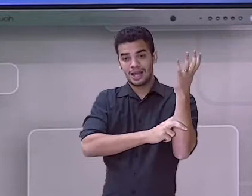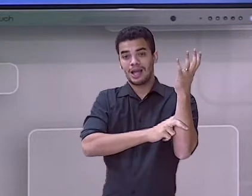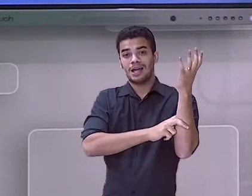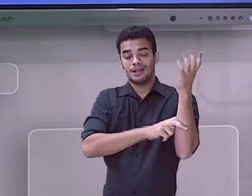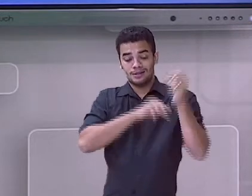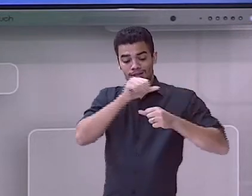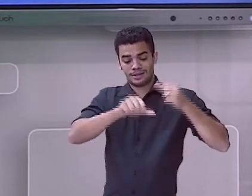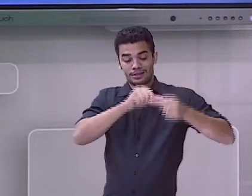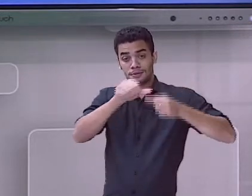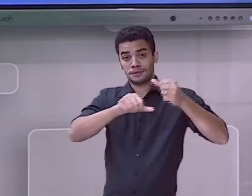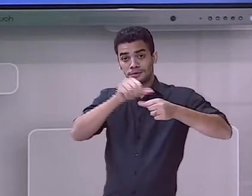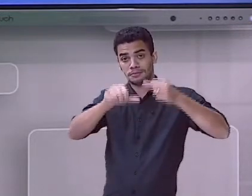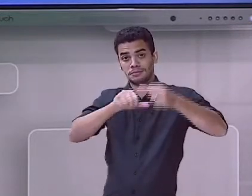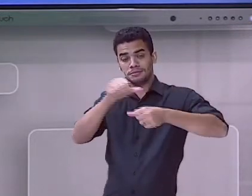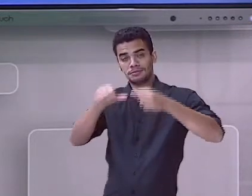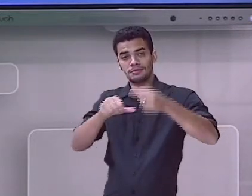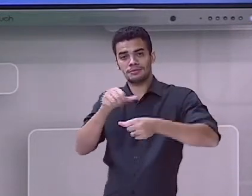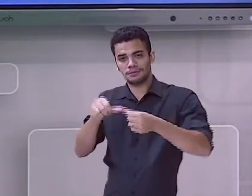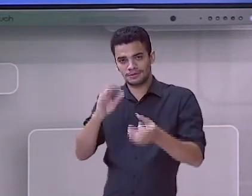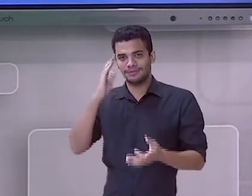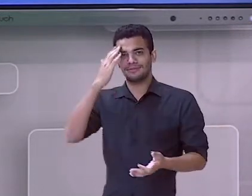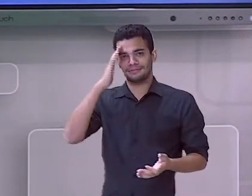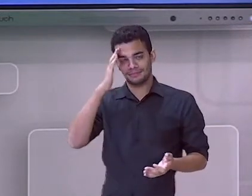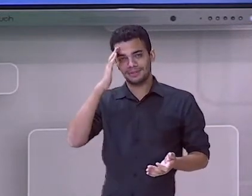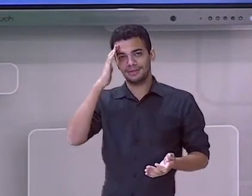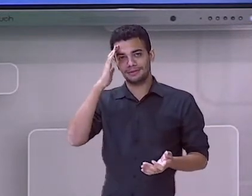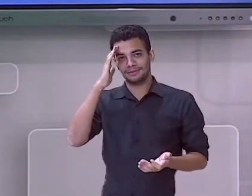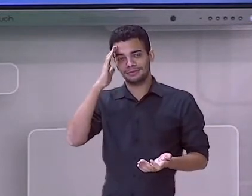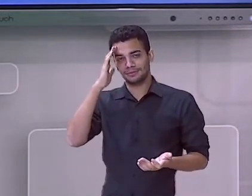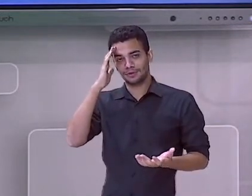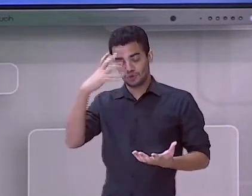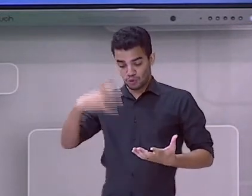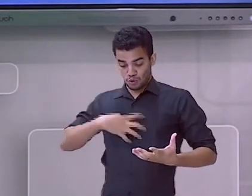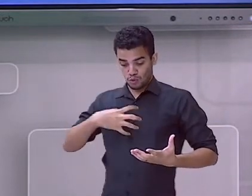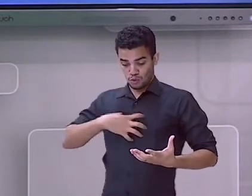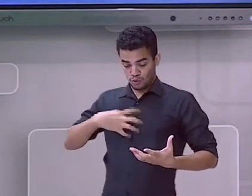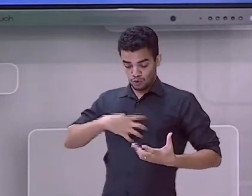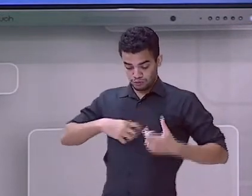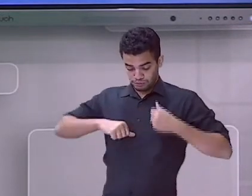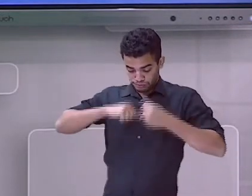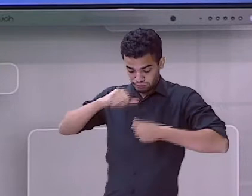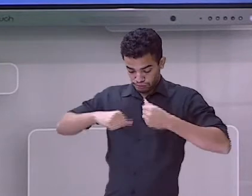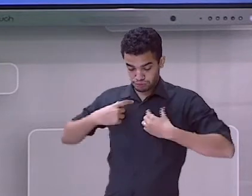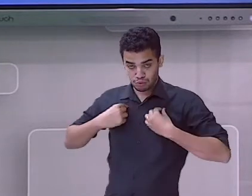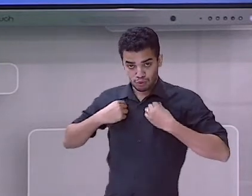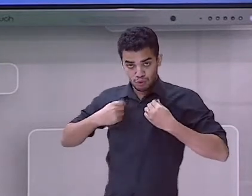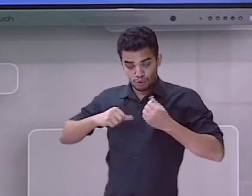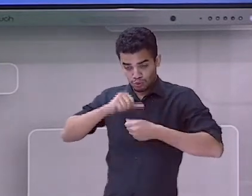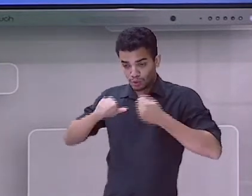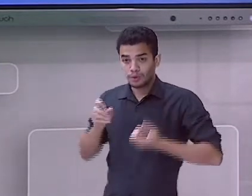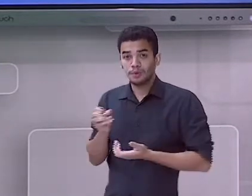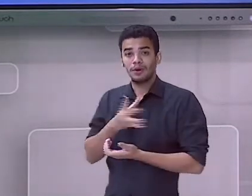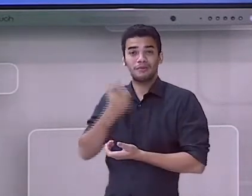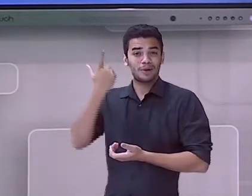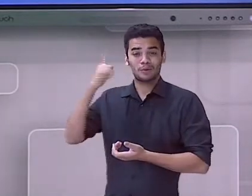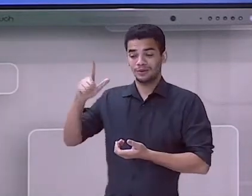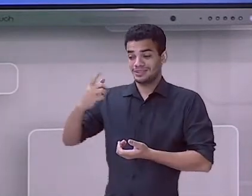exoesqueleto novo e um pouco maior para caber as estruturas, porque ela está amadurecendo, ela está crescendo. Tá